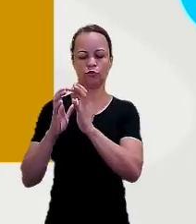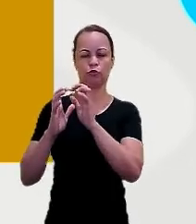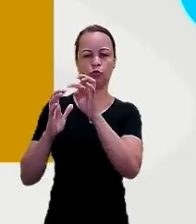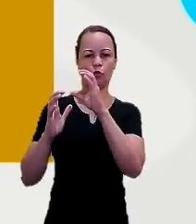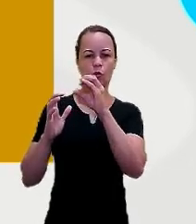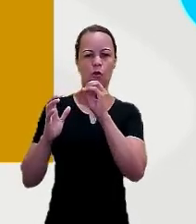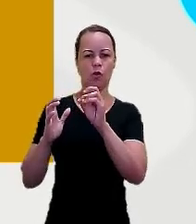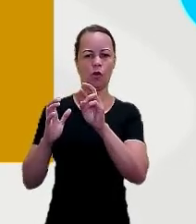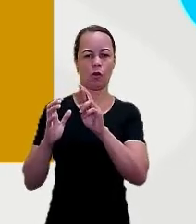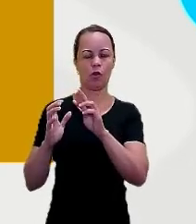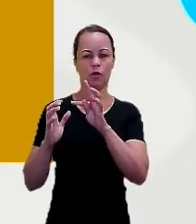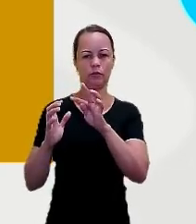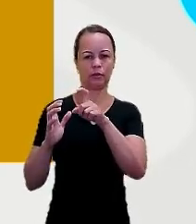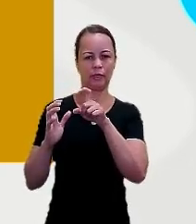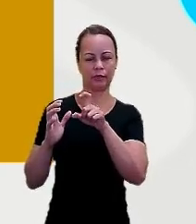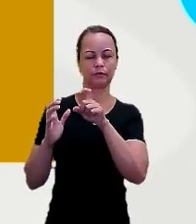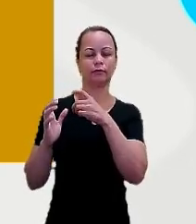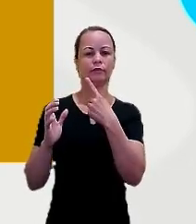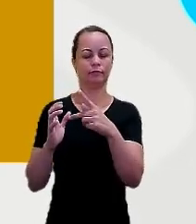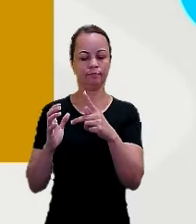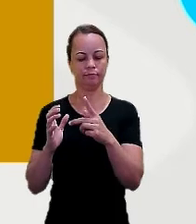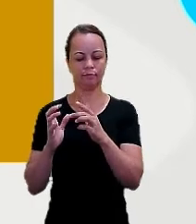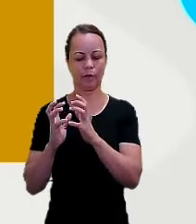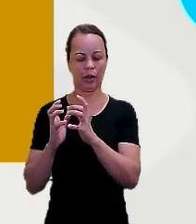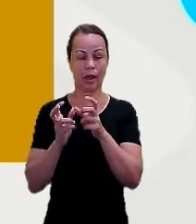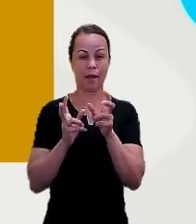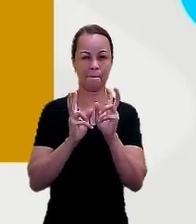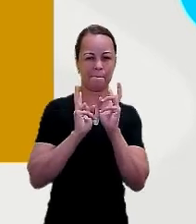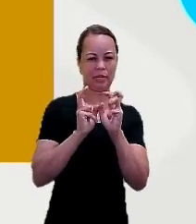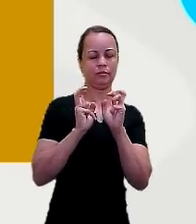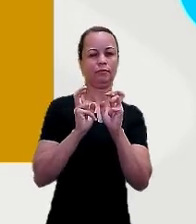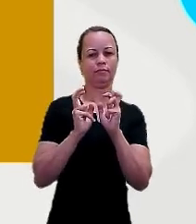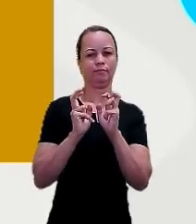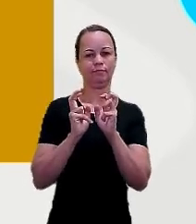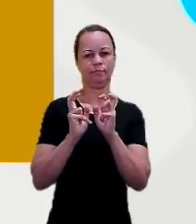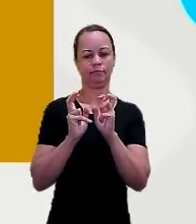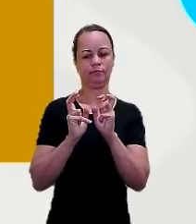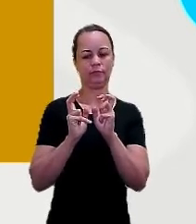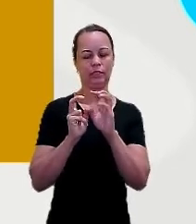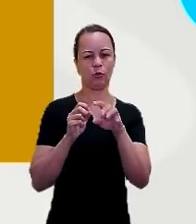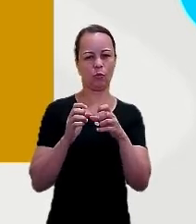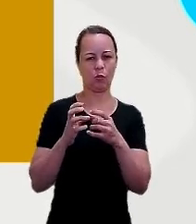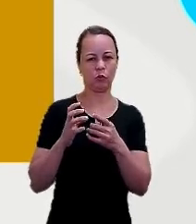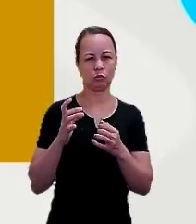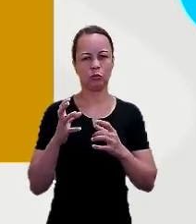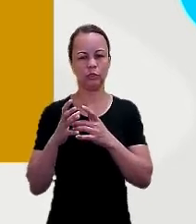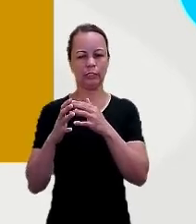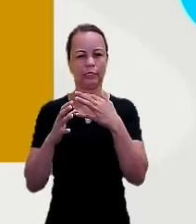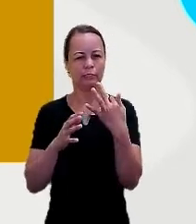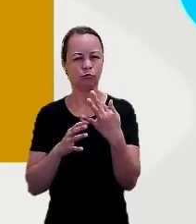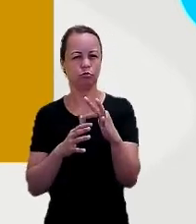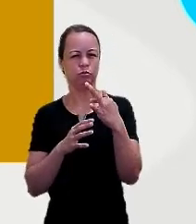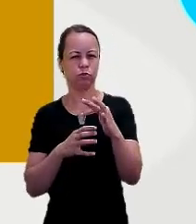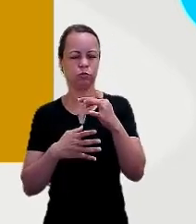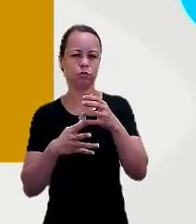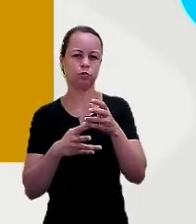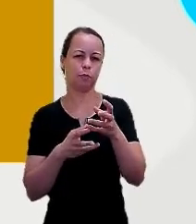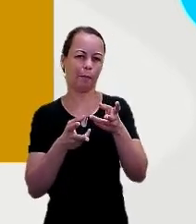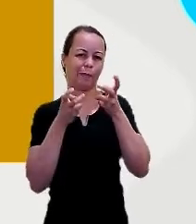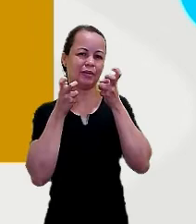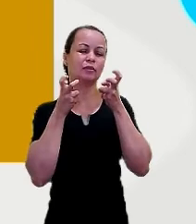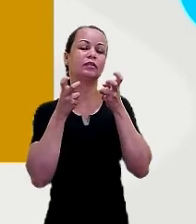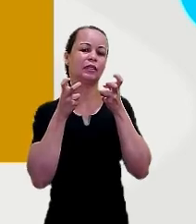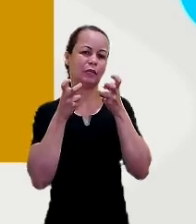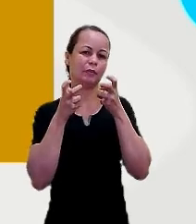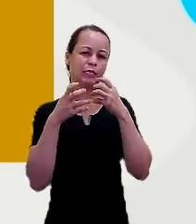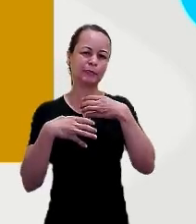vai ter a ação da acepção, que o impulso é integrado e percebido como dor. E aí você